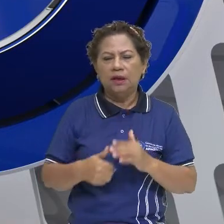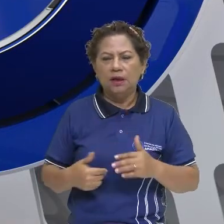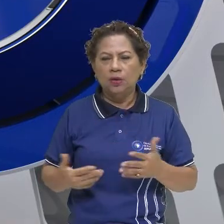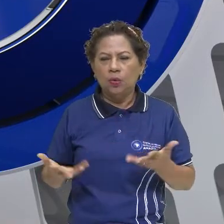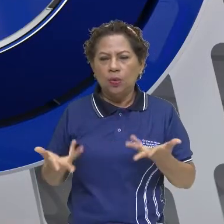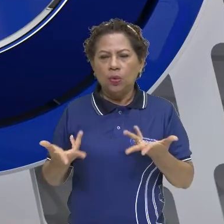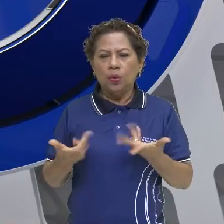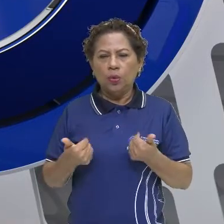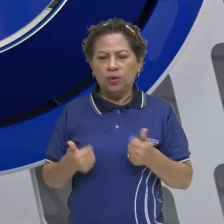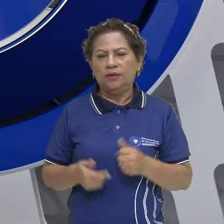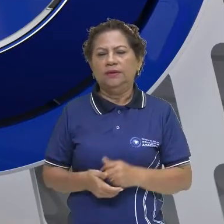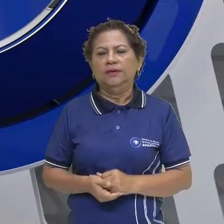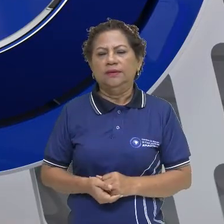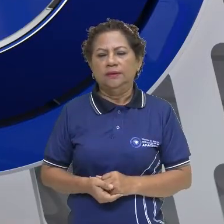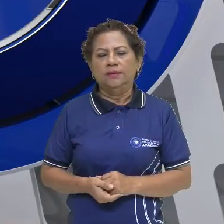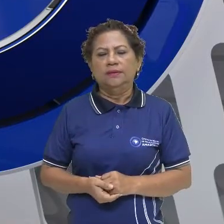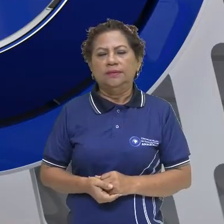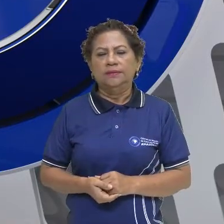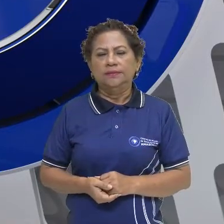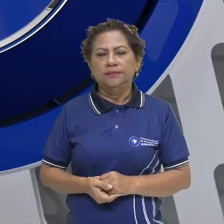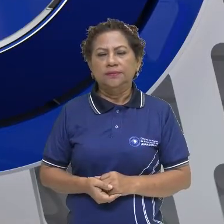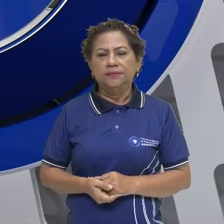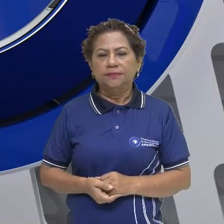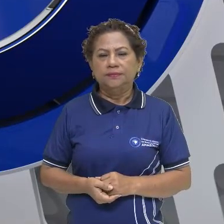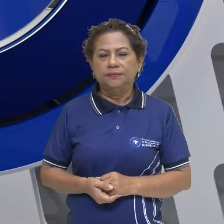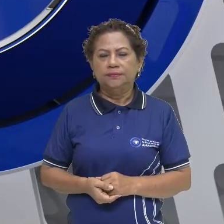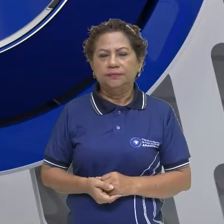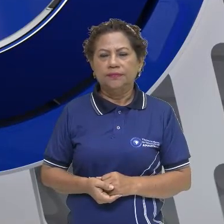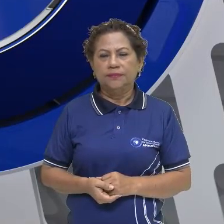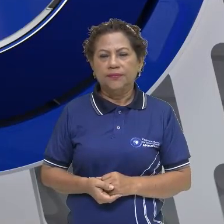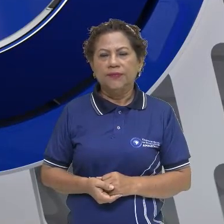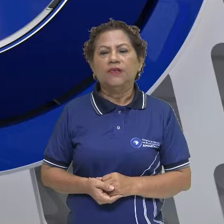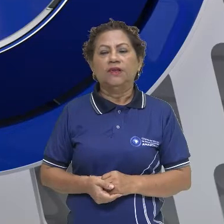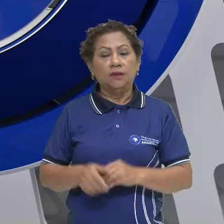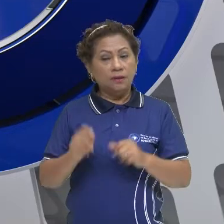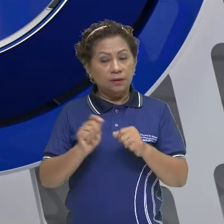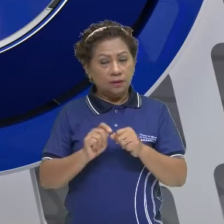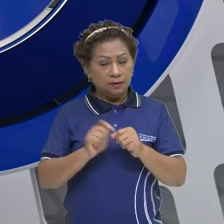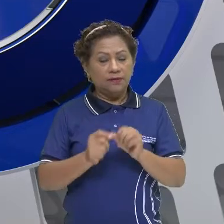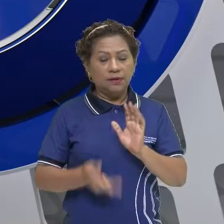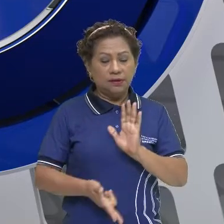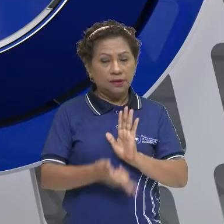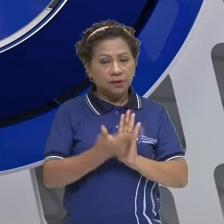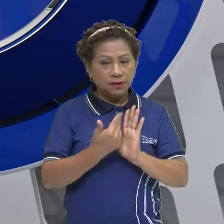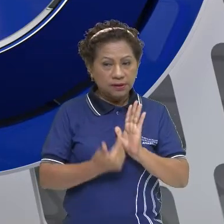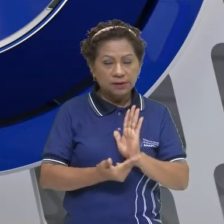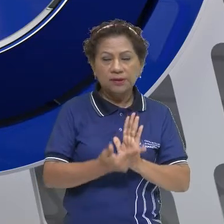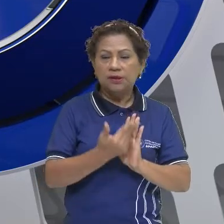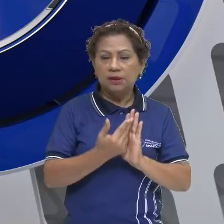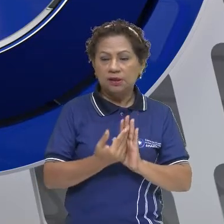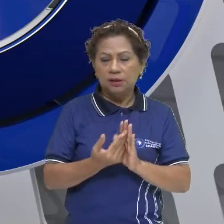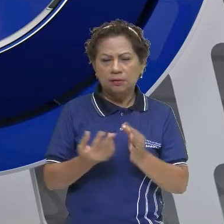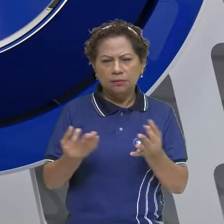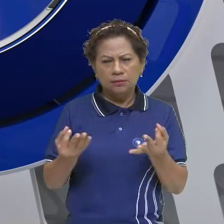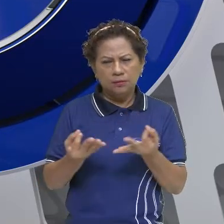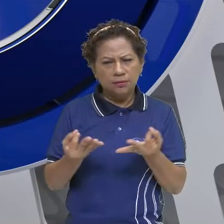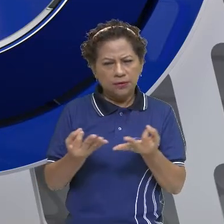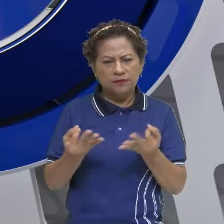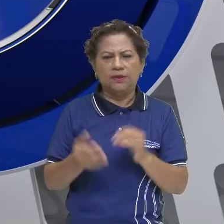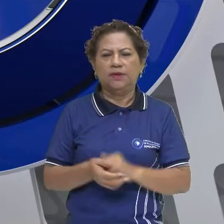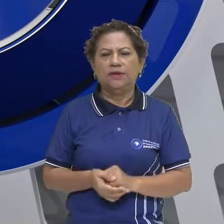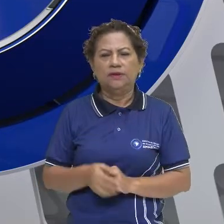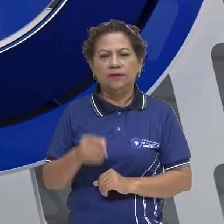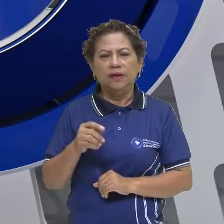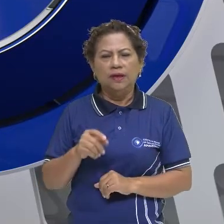para o contexto local e fazem as suas obras baseadas naquilo. Na estrada da Ponta